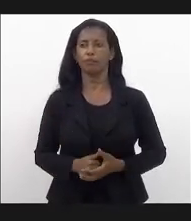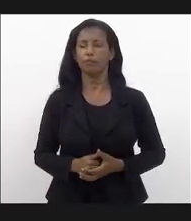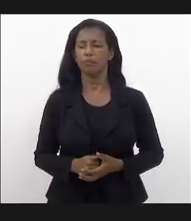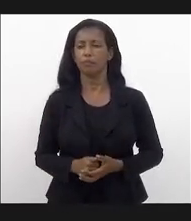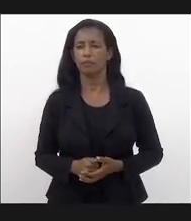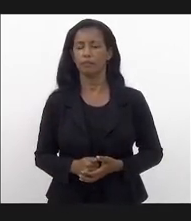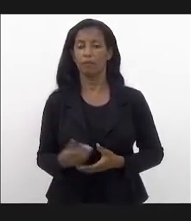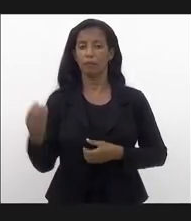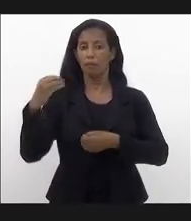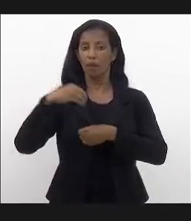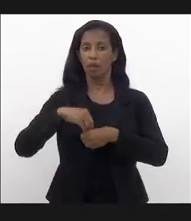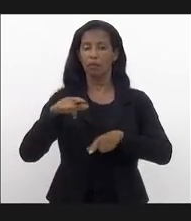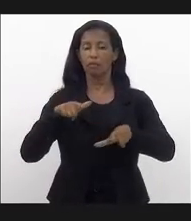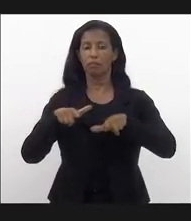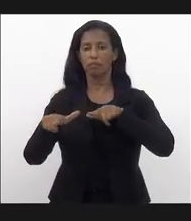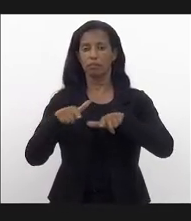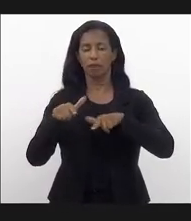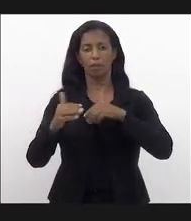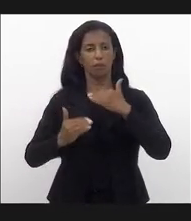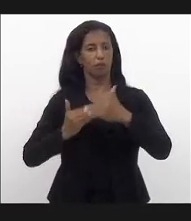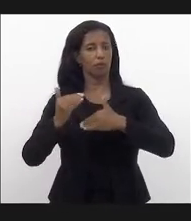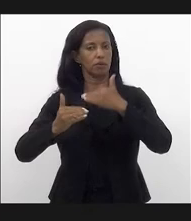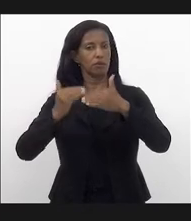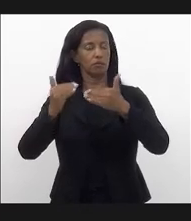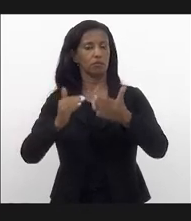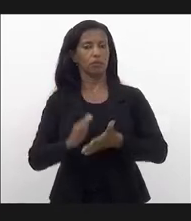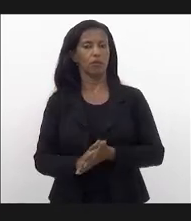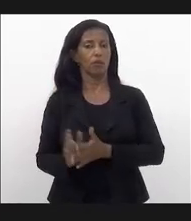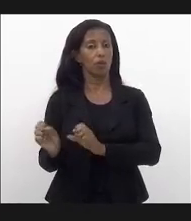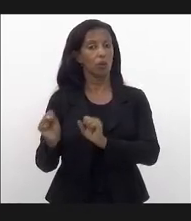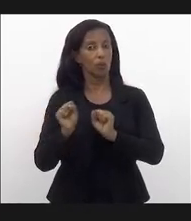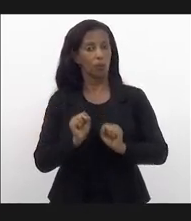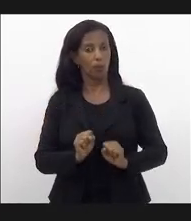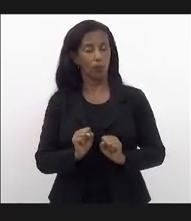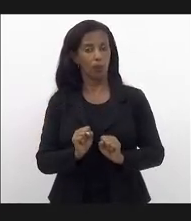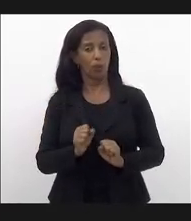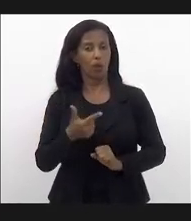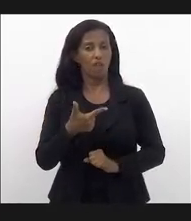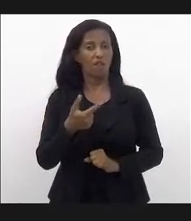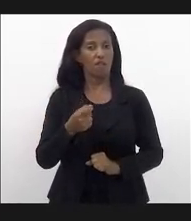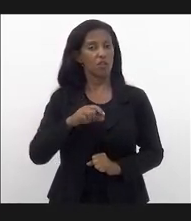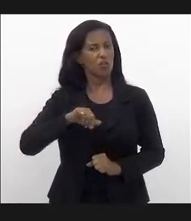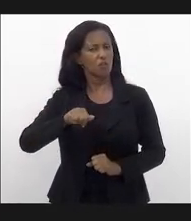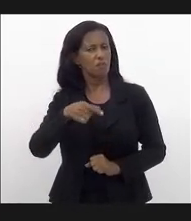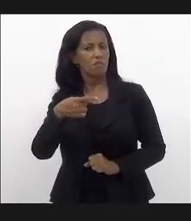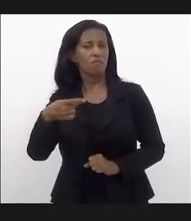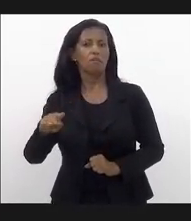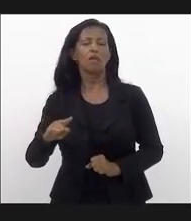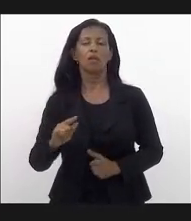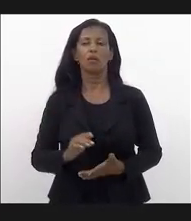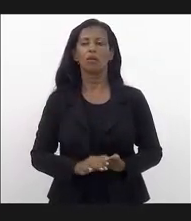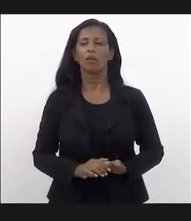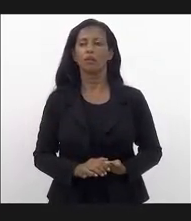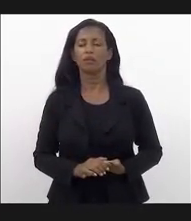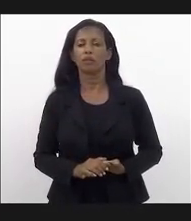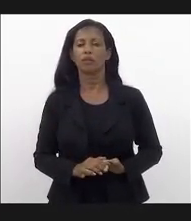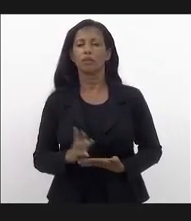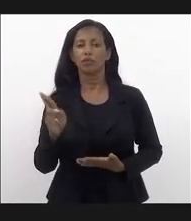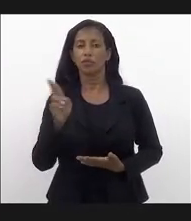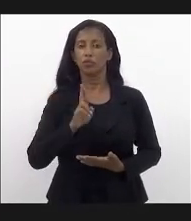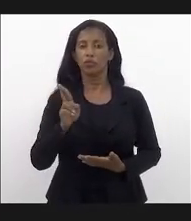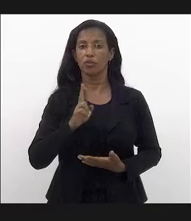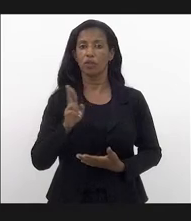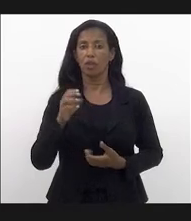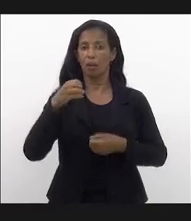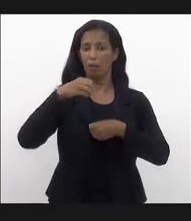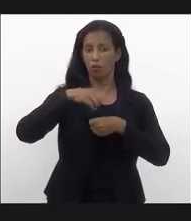dentro do trabalho que foi desenvolvido podendo recuperar 20 bilhões de reais para